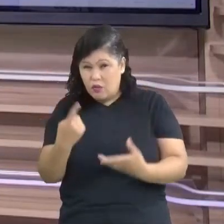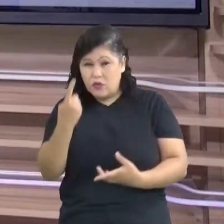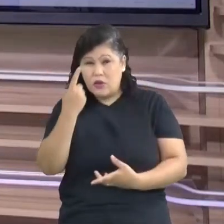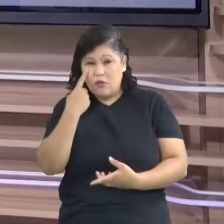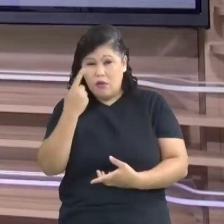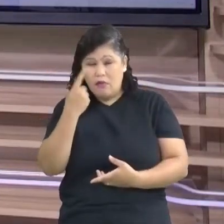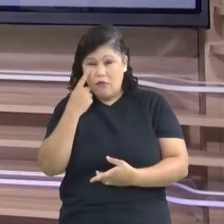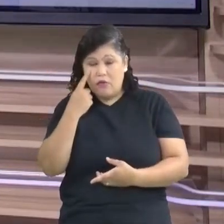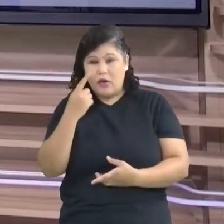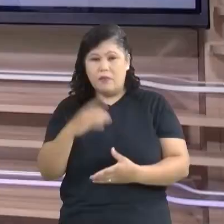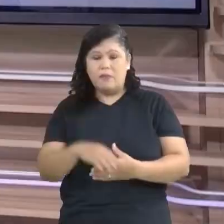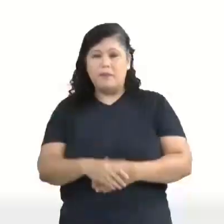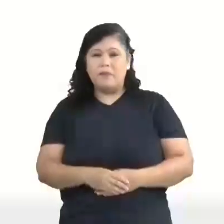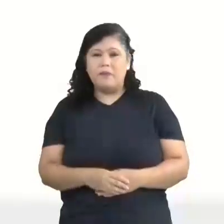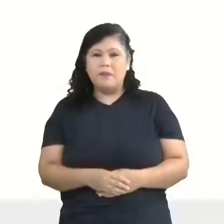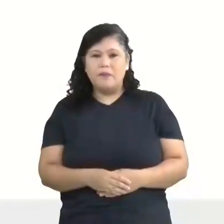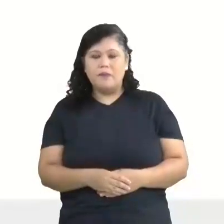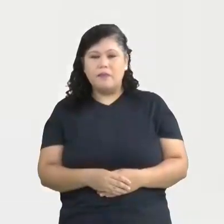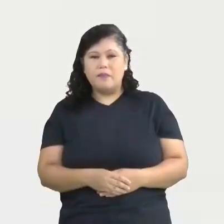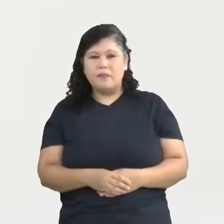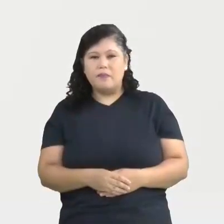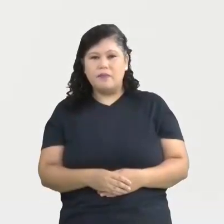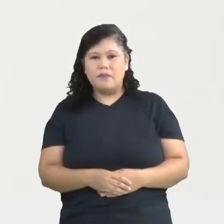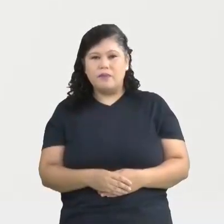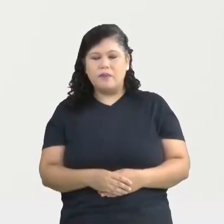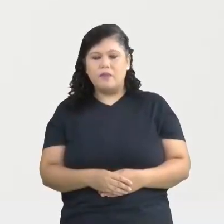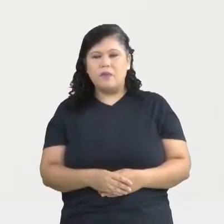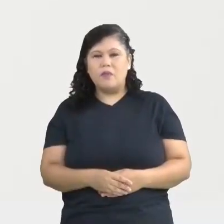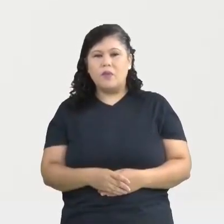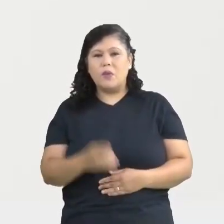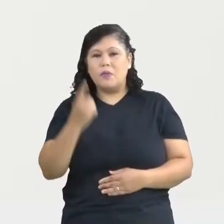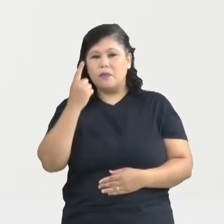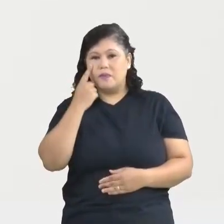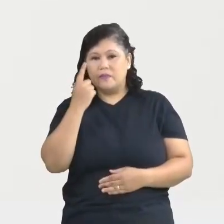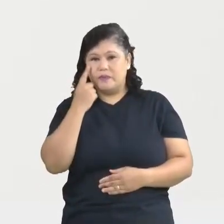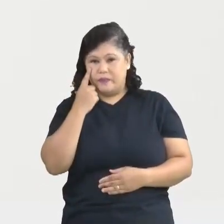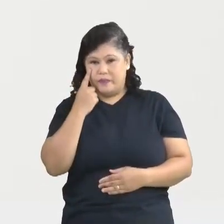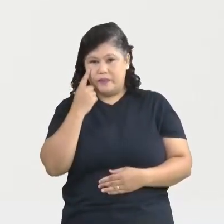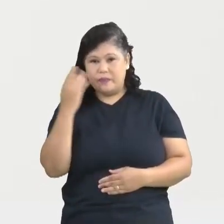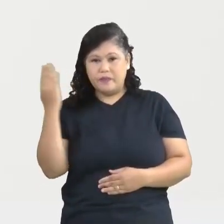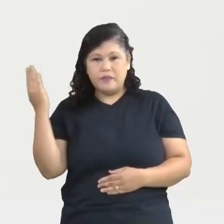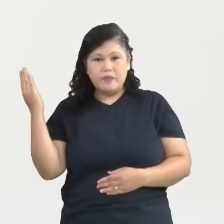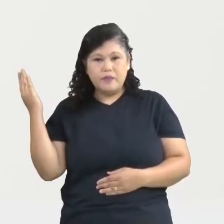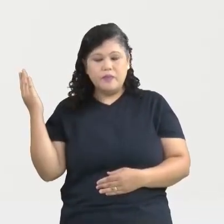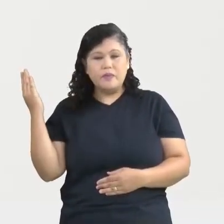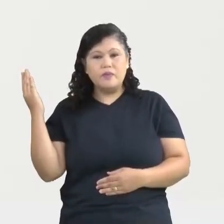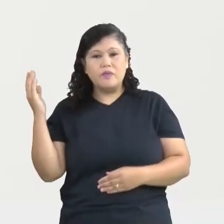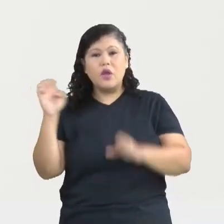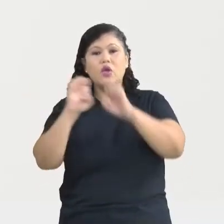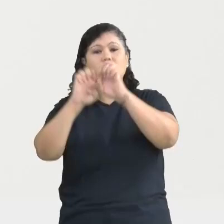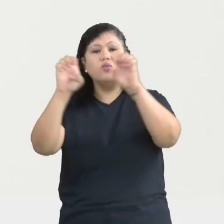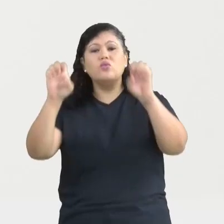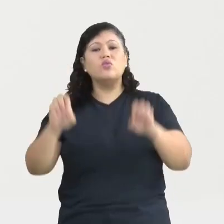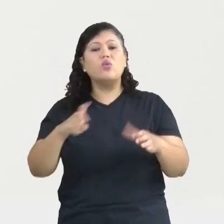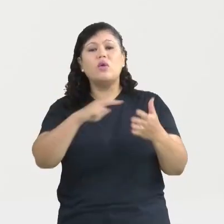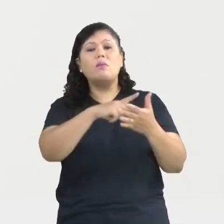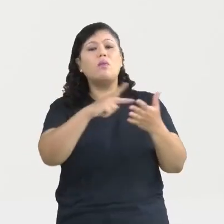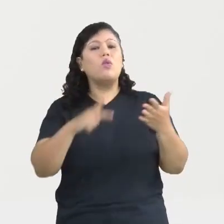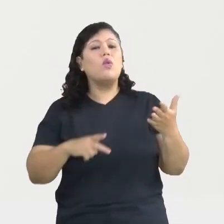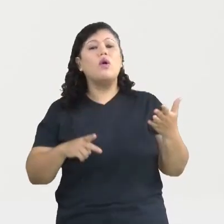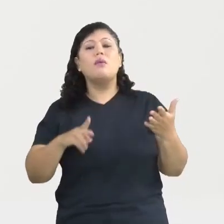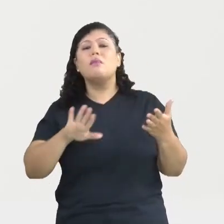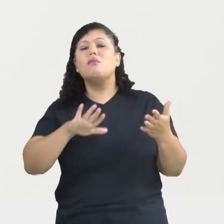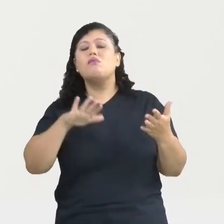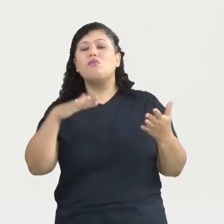no poema. Vamos lá. Olha só, o que um poema tem? Um poema, ele é